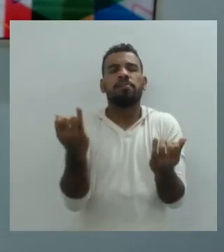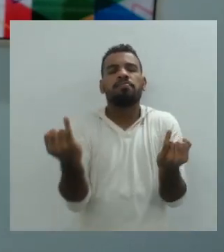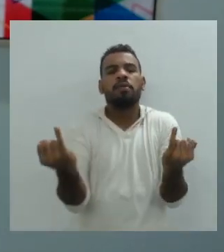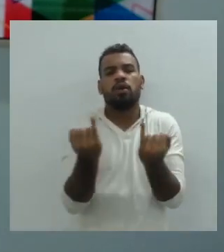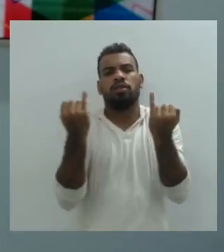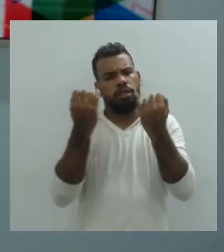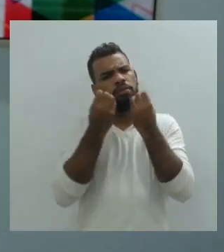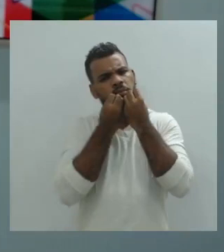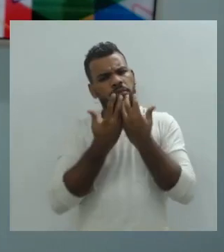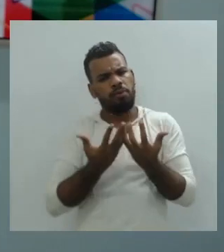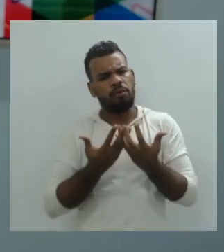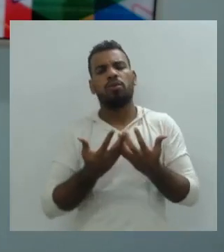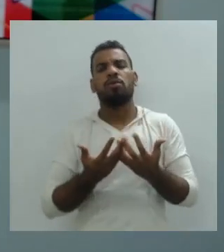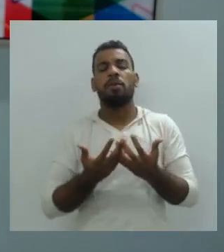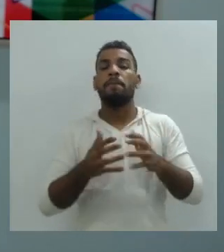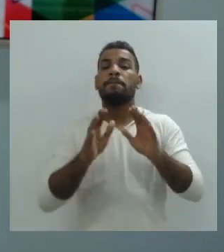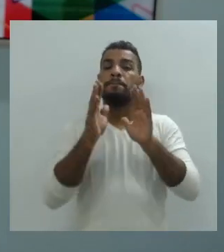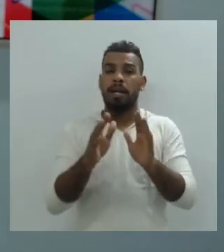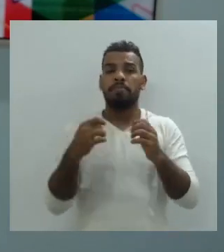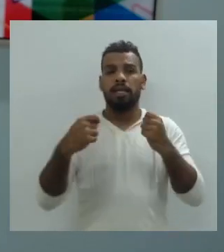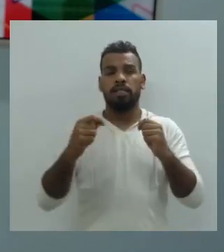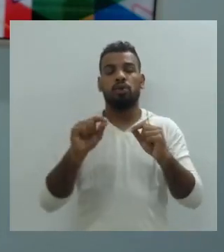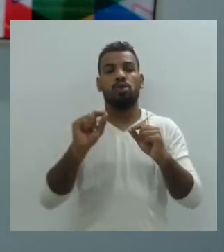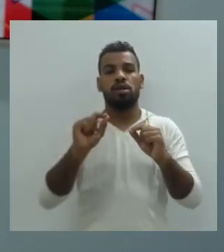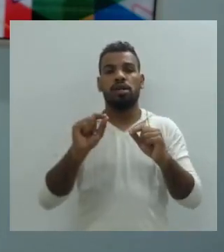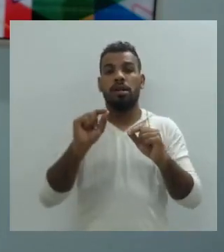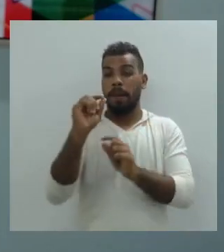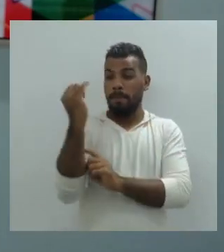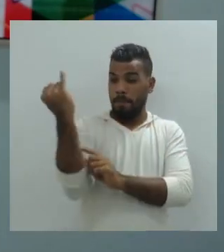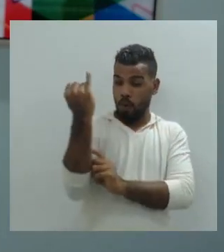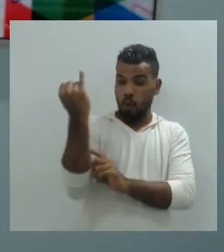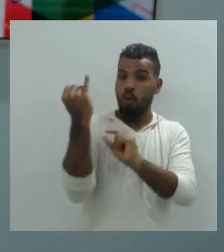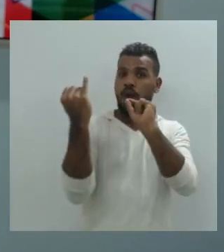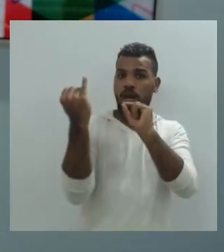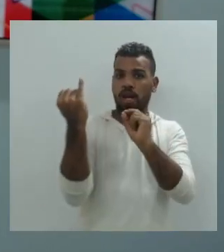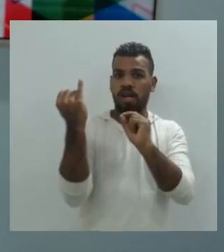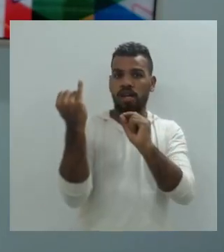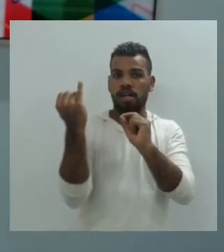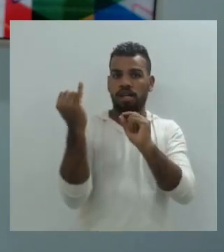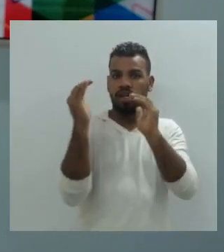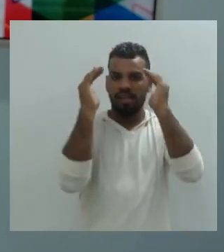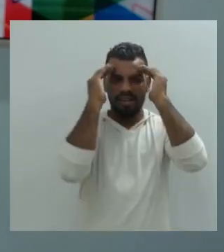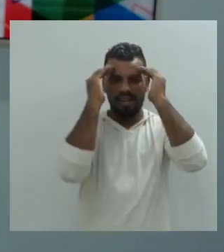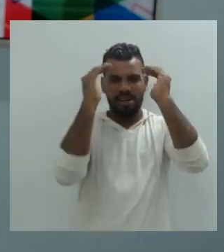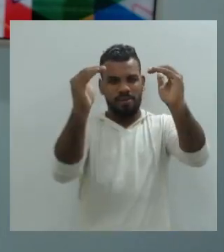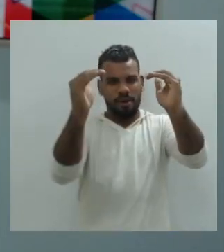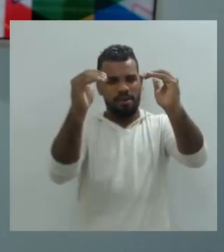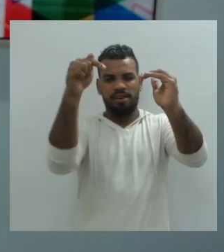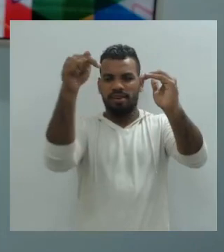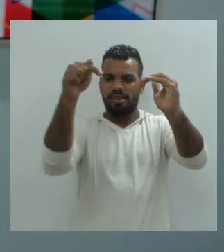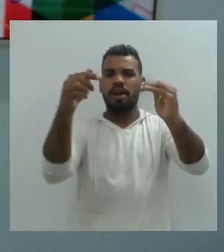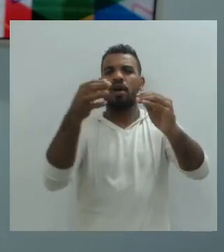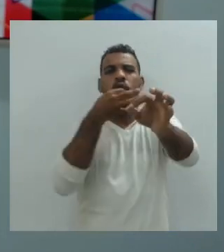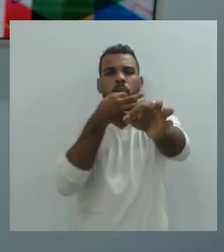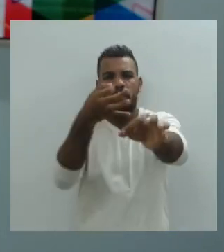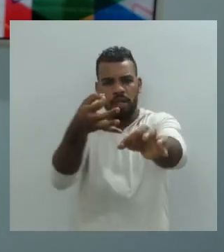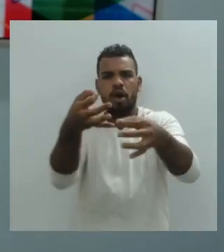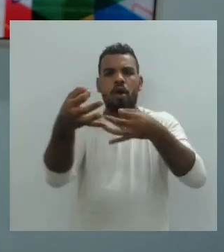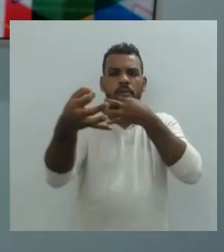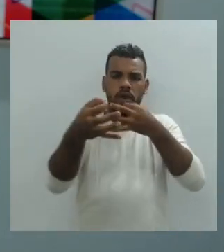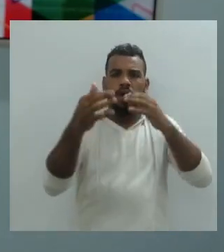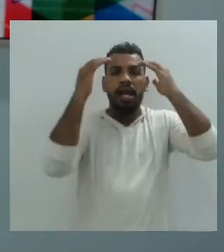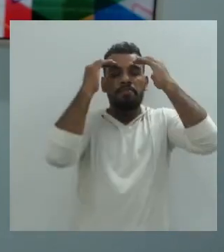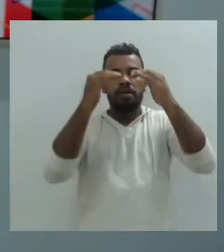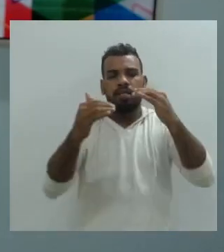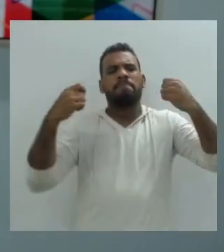muito saudável, contanto que haja aquilo que é muito importante nos dias de hoje: respeito pela opinião do